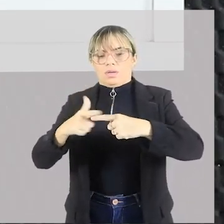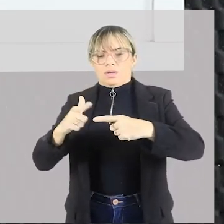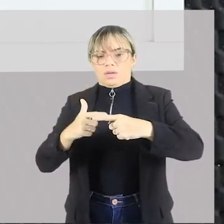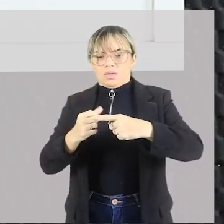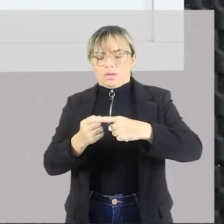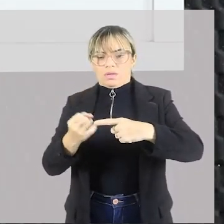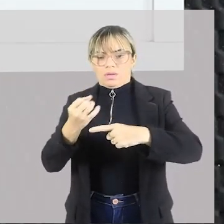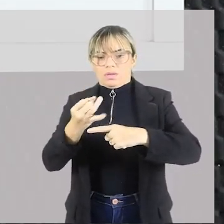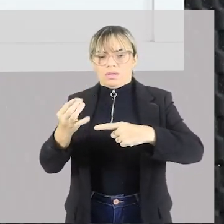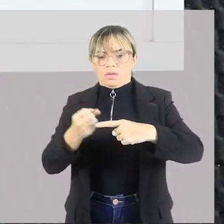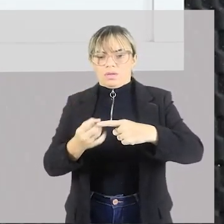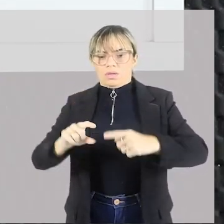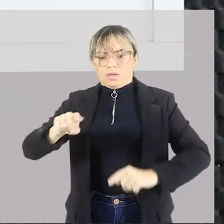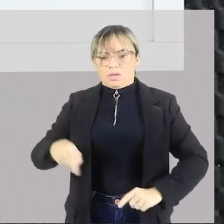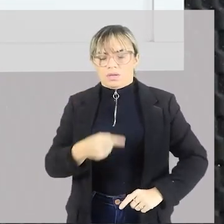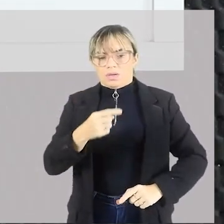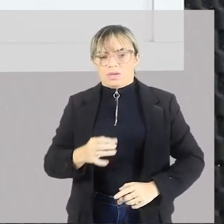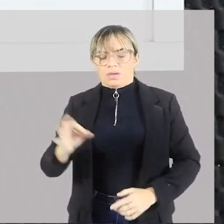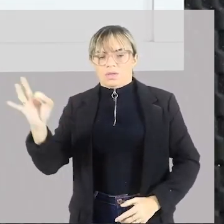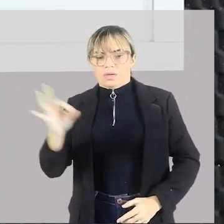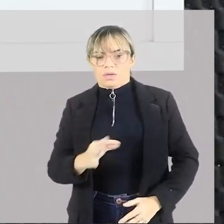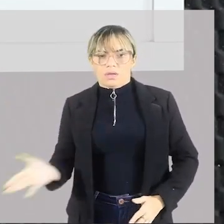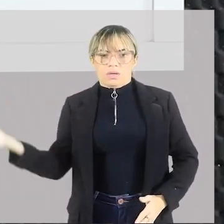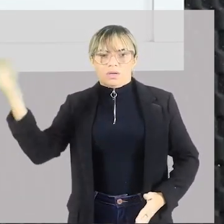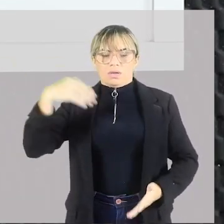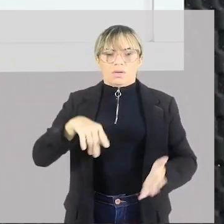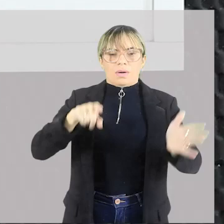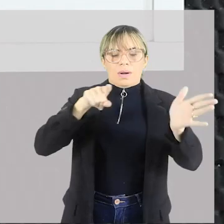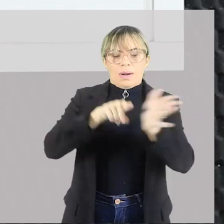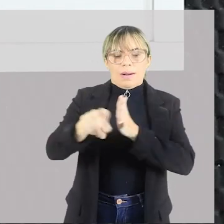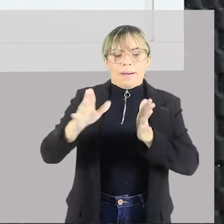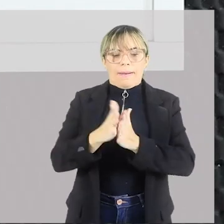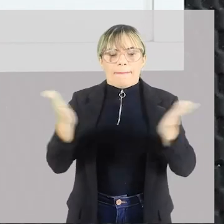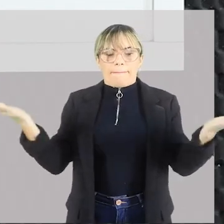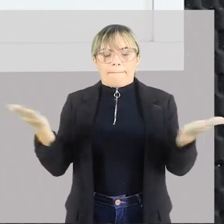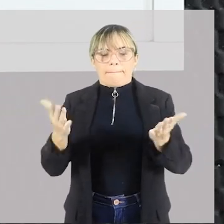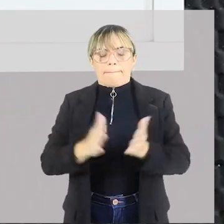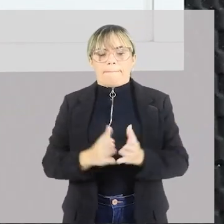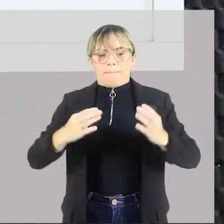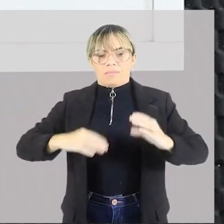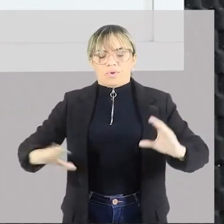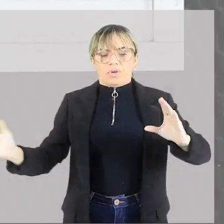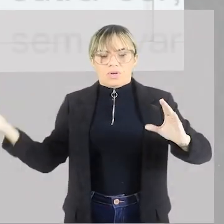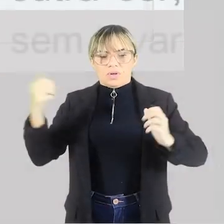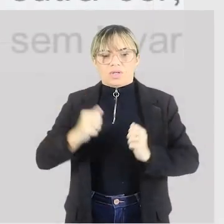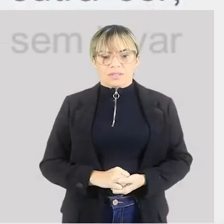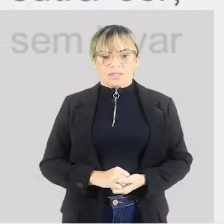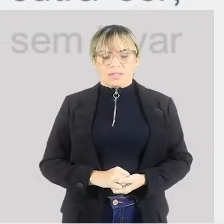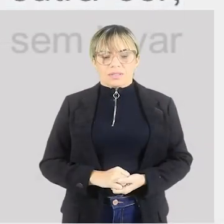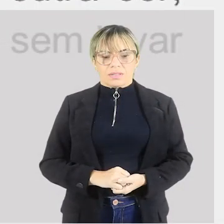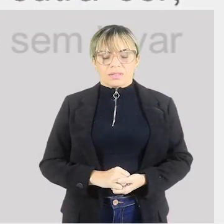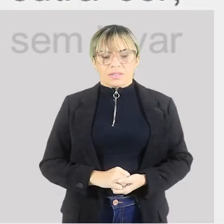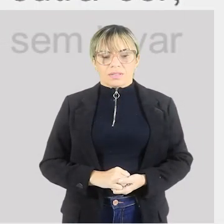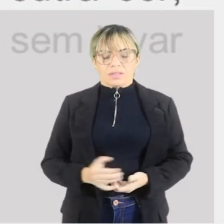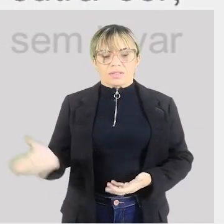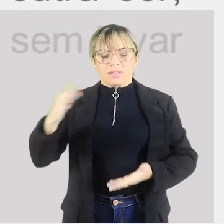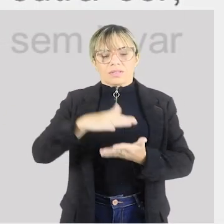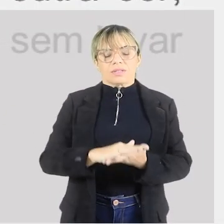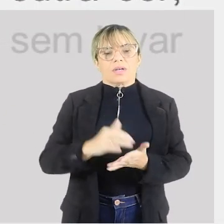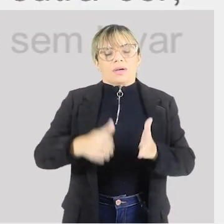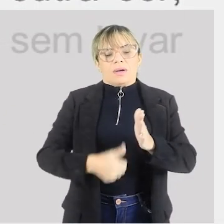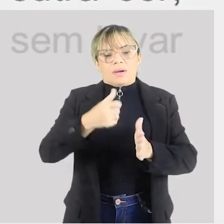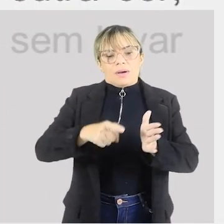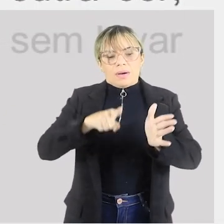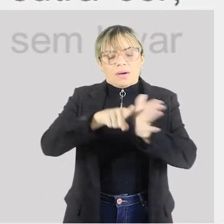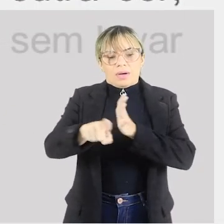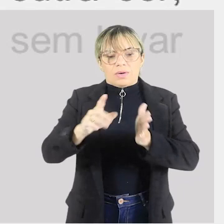ou então na forma de porcentagem vamos para as questões agora dos concursos vem comigo para as questões vamos lá pessoal então vamos paraa primeira